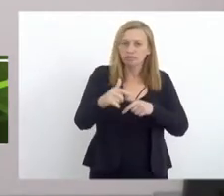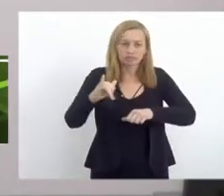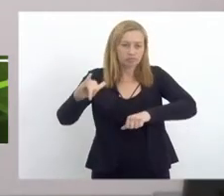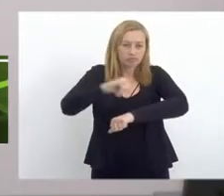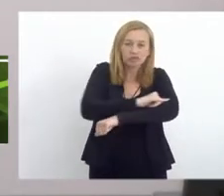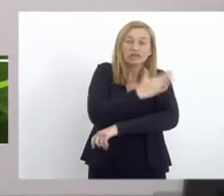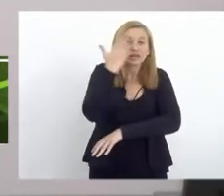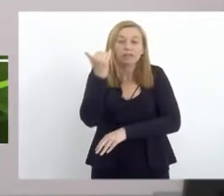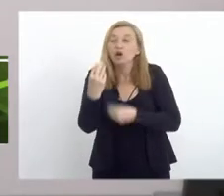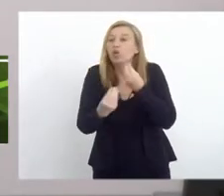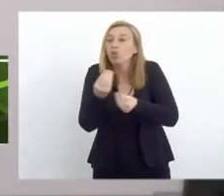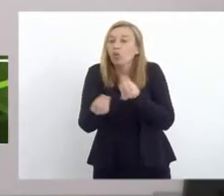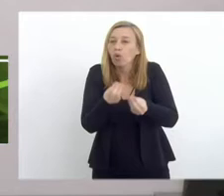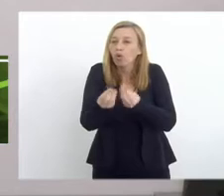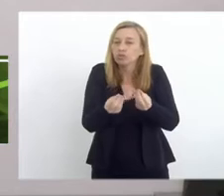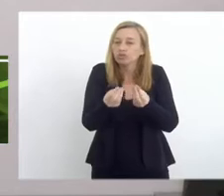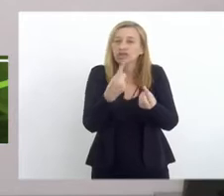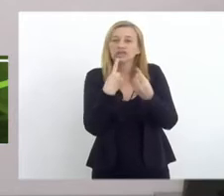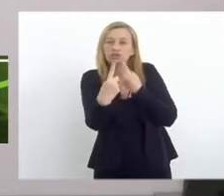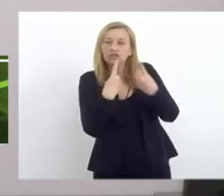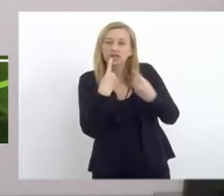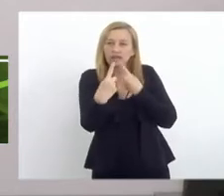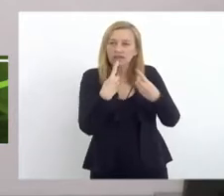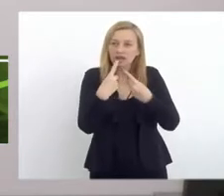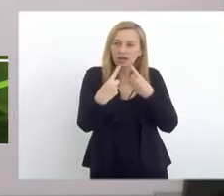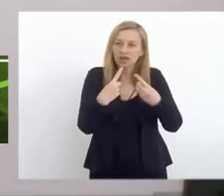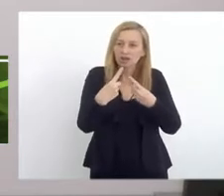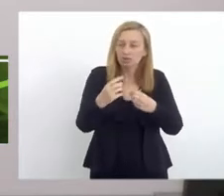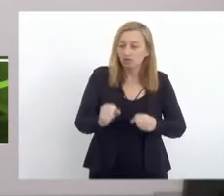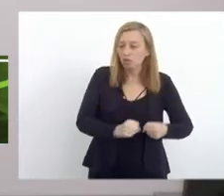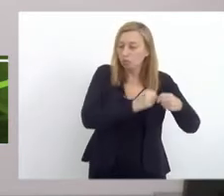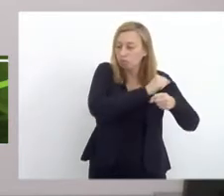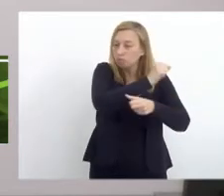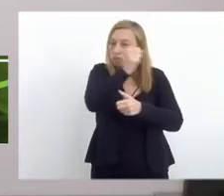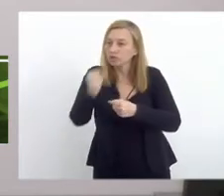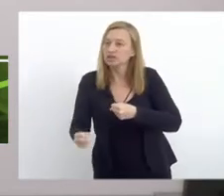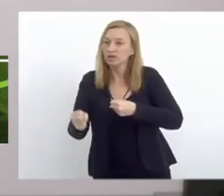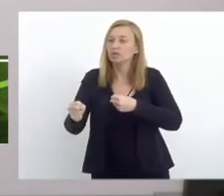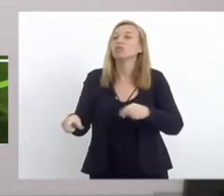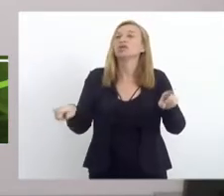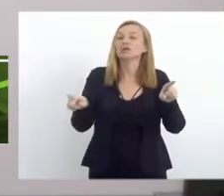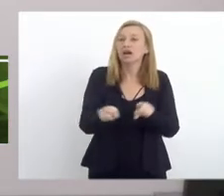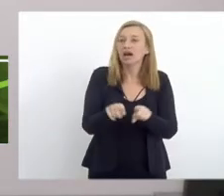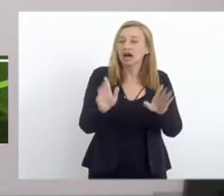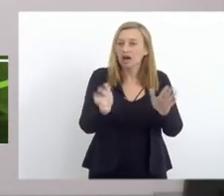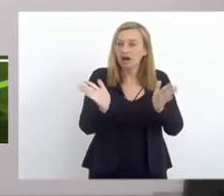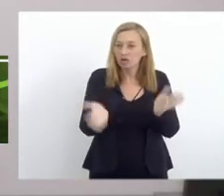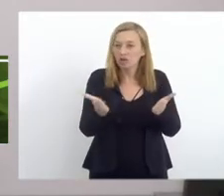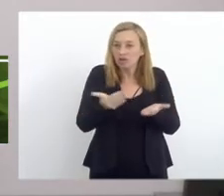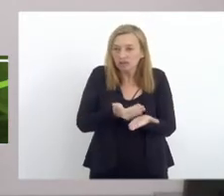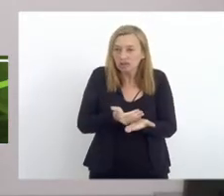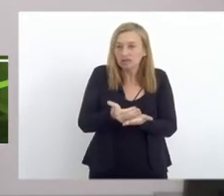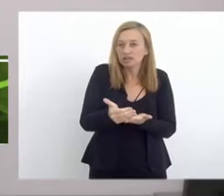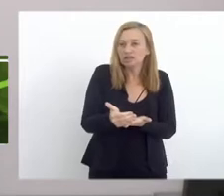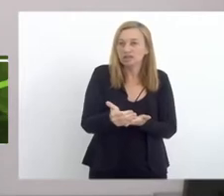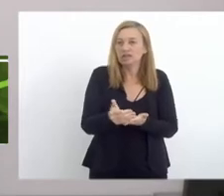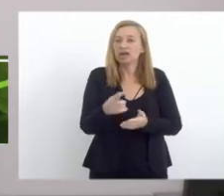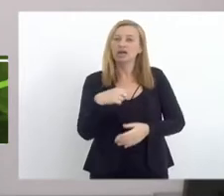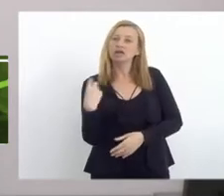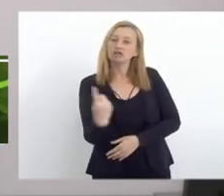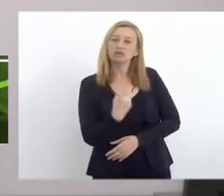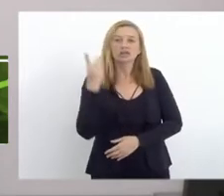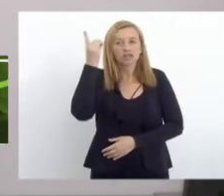como está sendo feito esse diálogo, essa interlocução com o poder público. E agora eu vou dar abertura às nossas